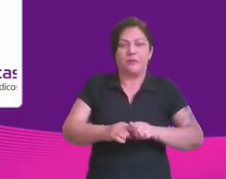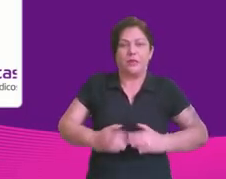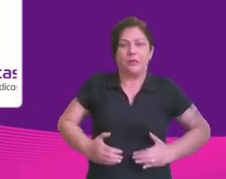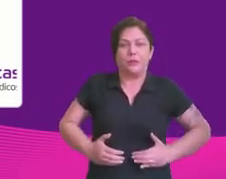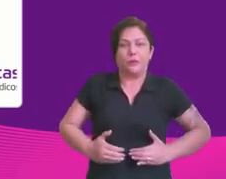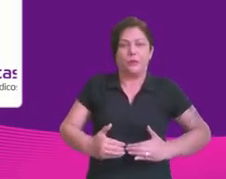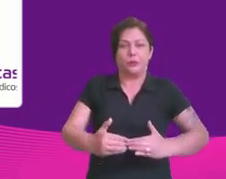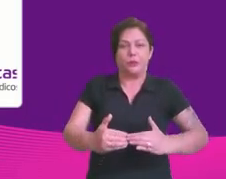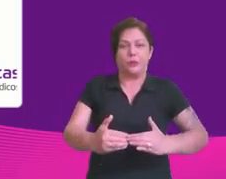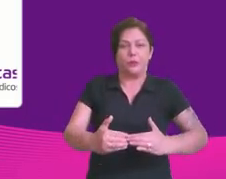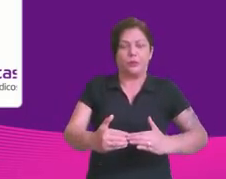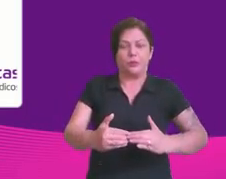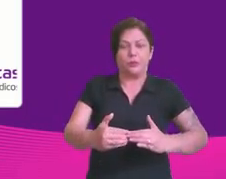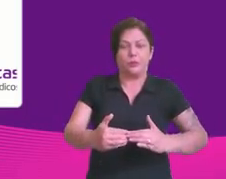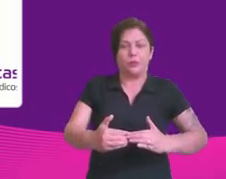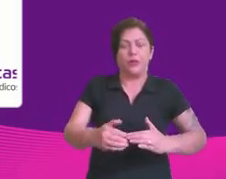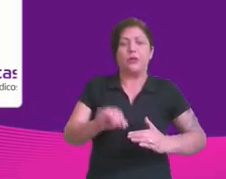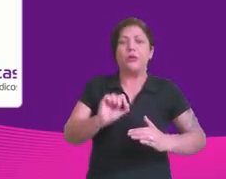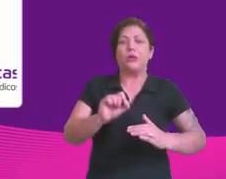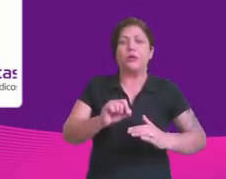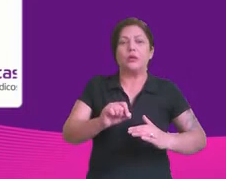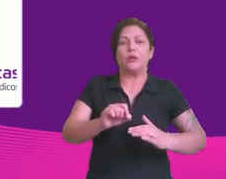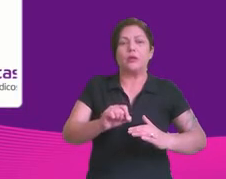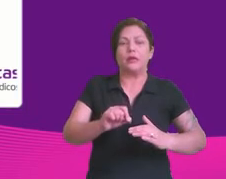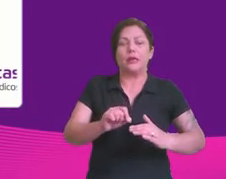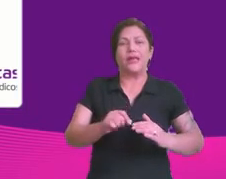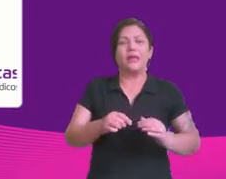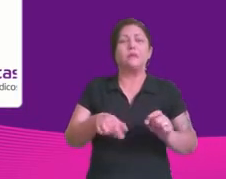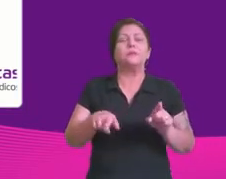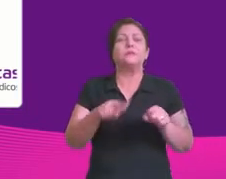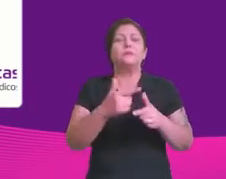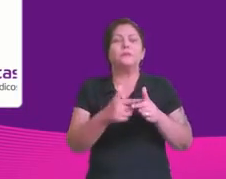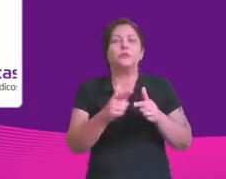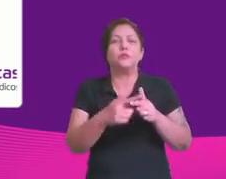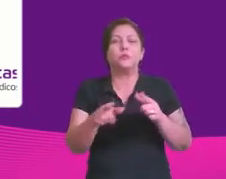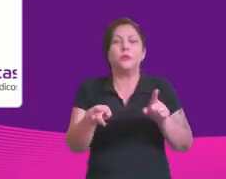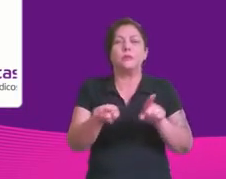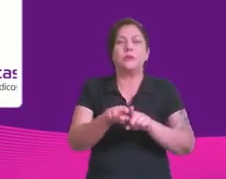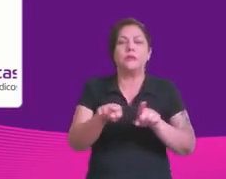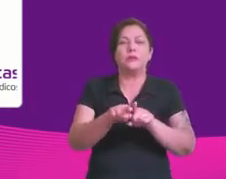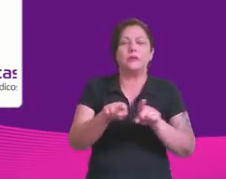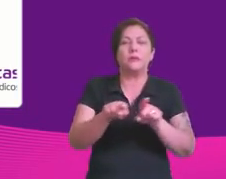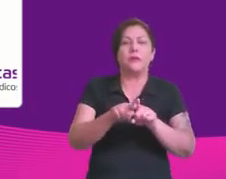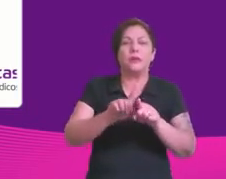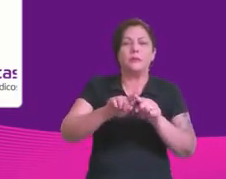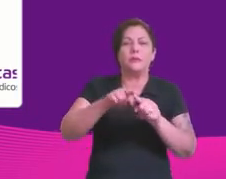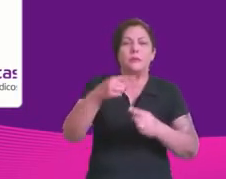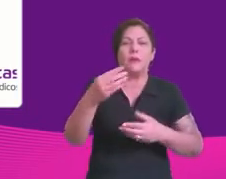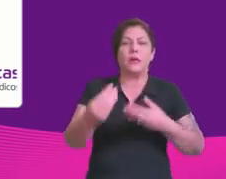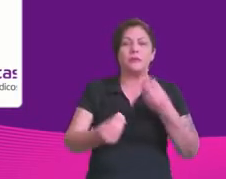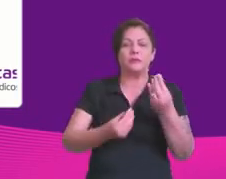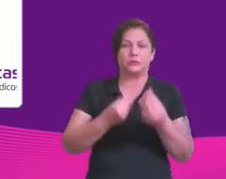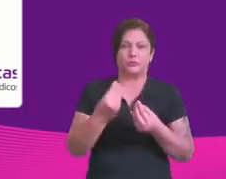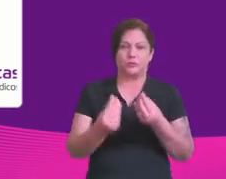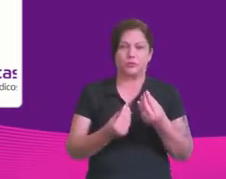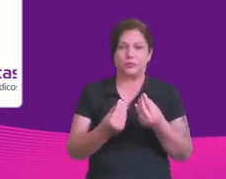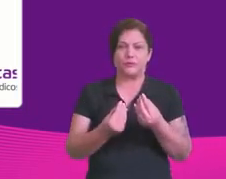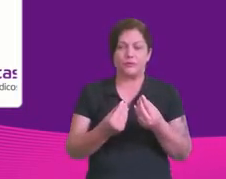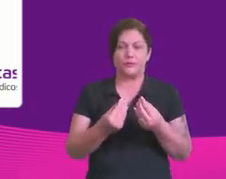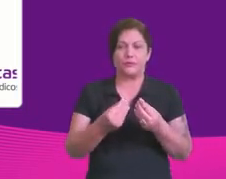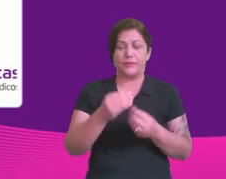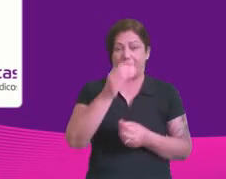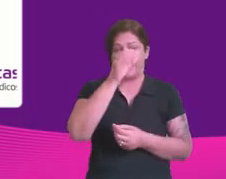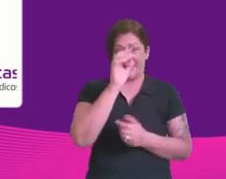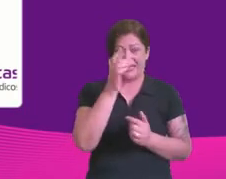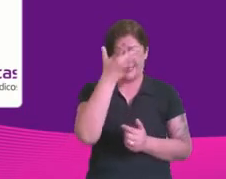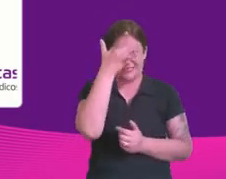parede posterior do corpo e antro gástrico, com hiperrealce pelo contraste. Essa paciente foi levada